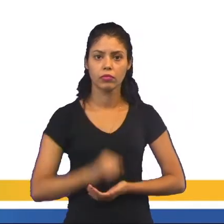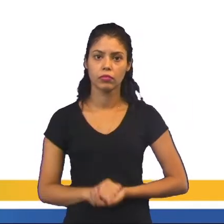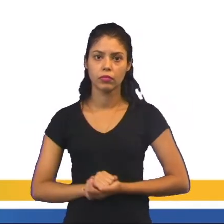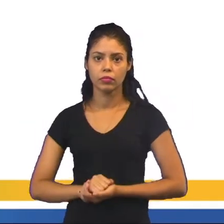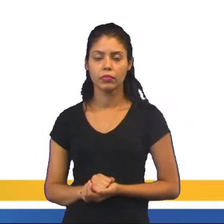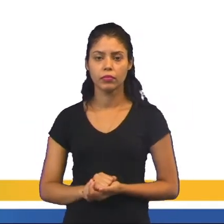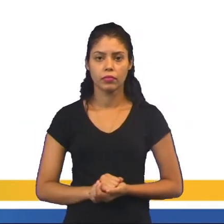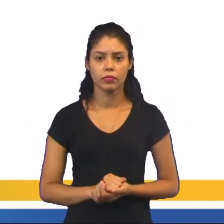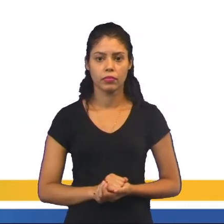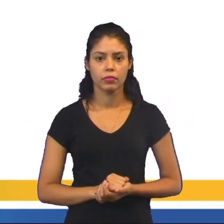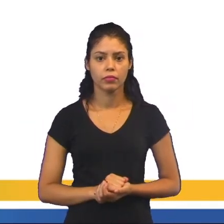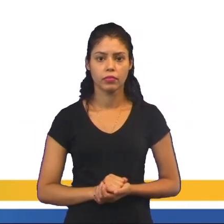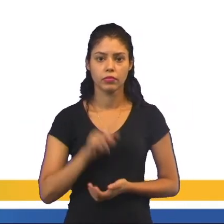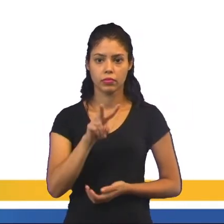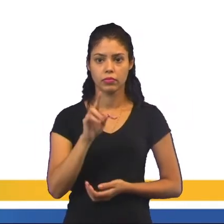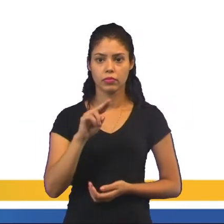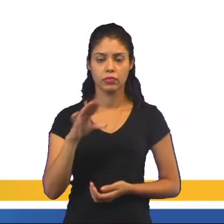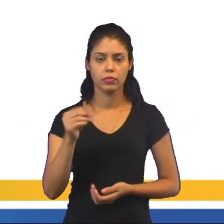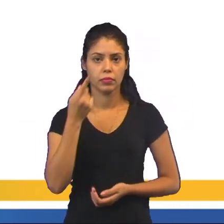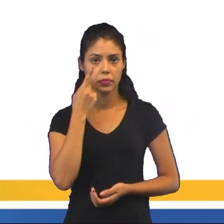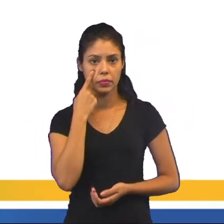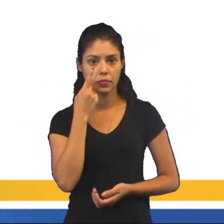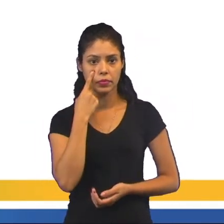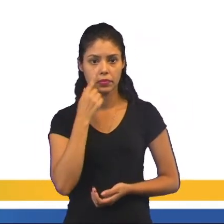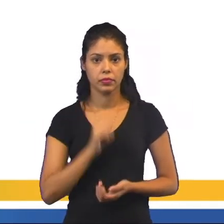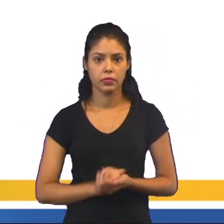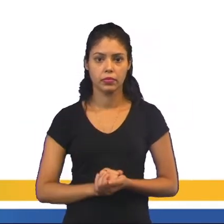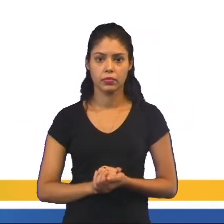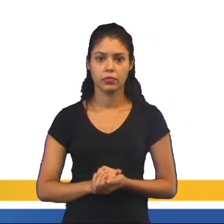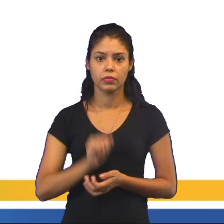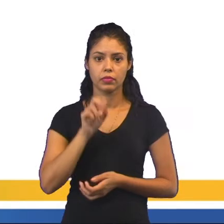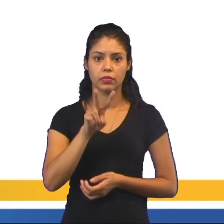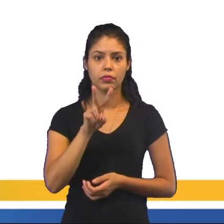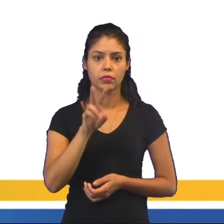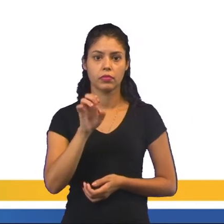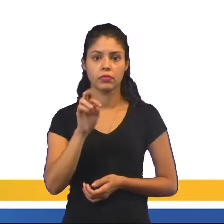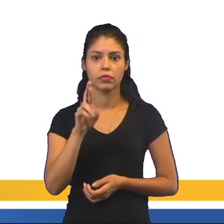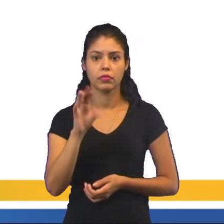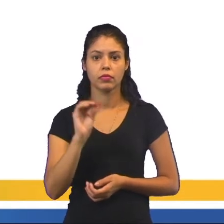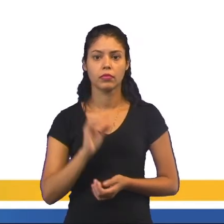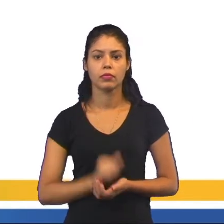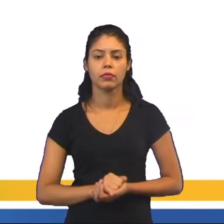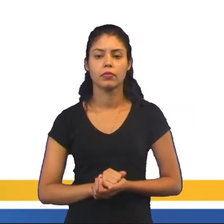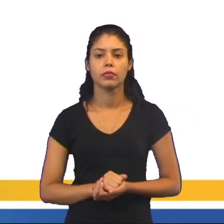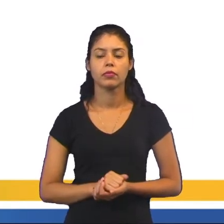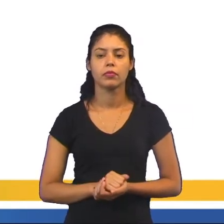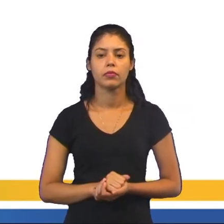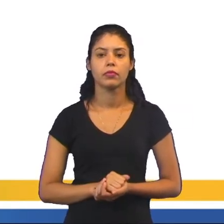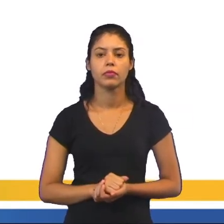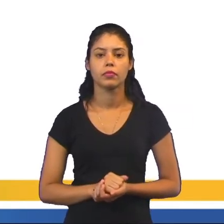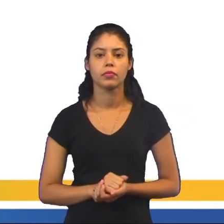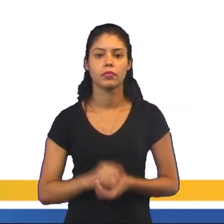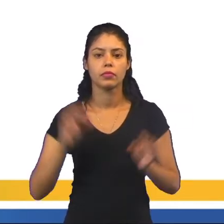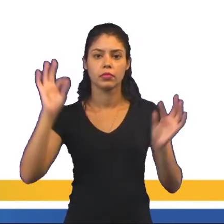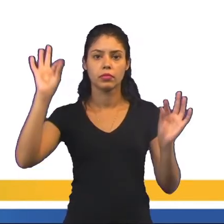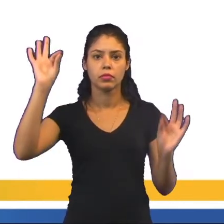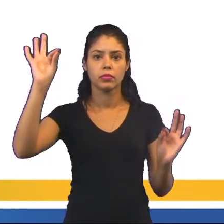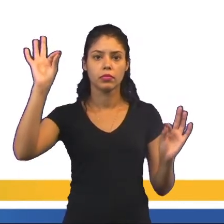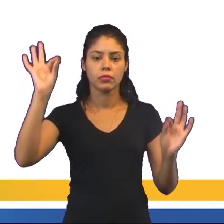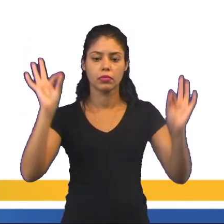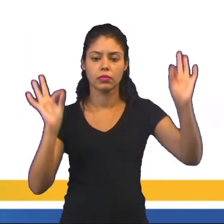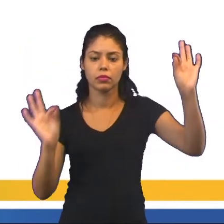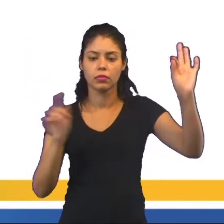tá? O seu vértice, aí eu vou parar ali no vértice, na palavra, e a gente olha para a definição. O vértice é